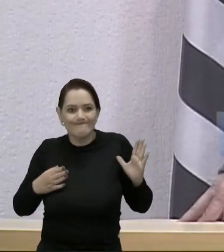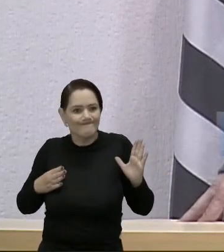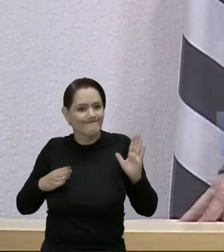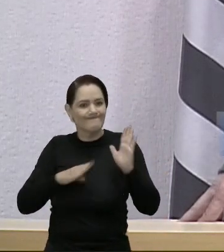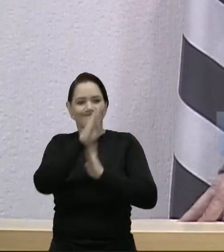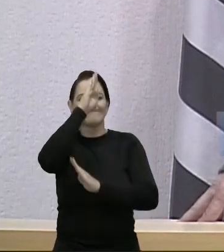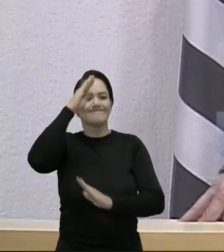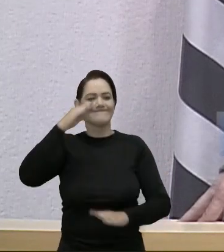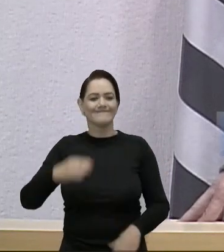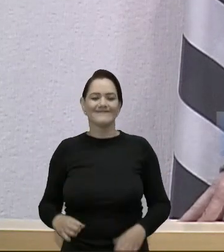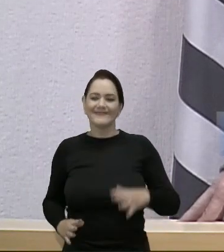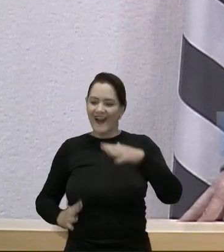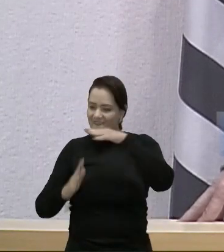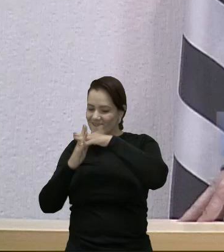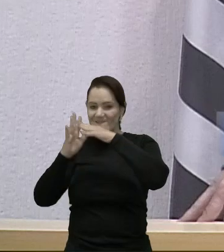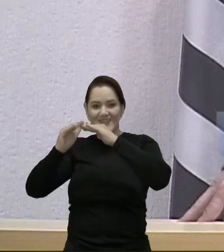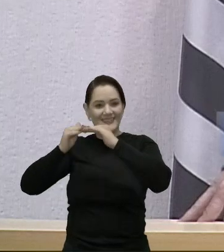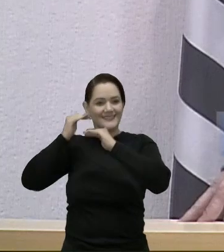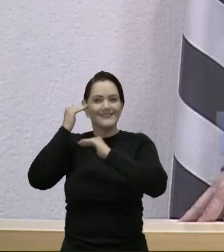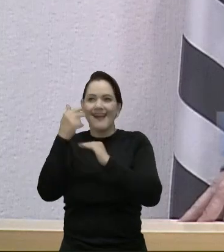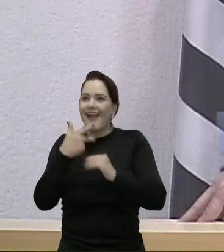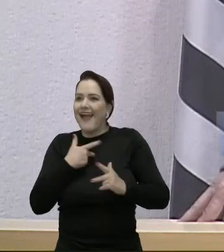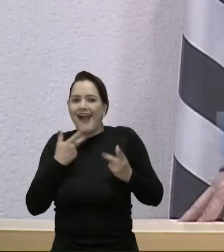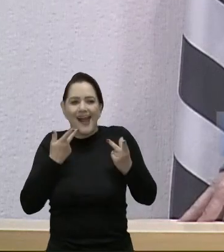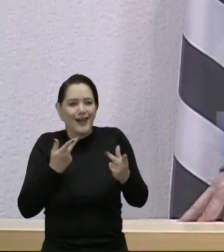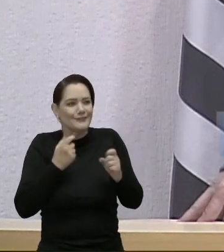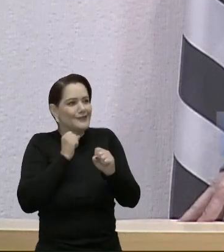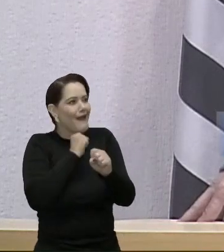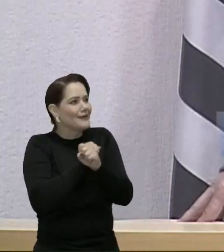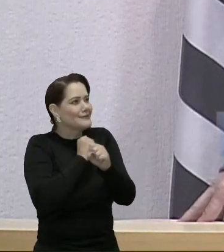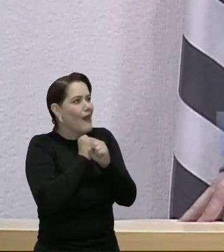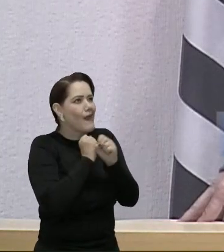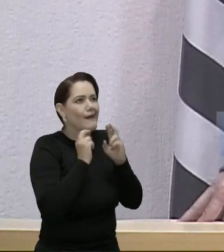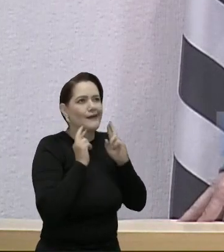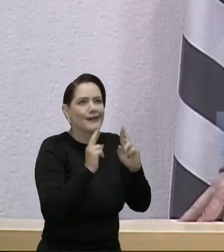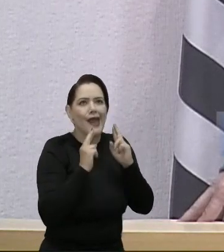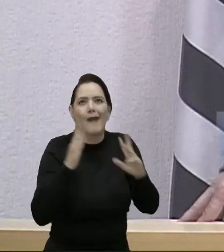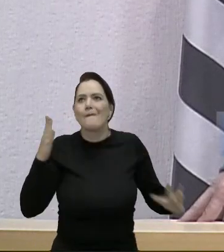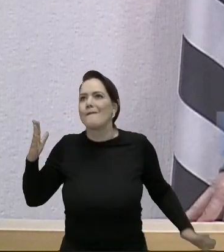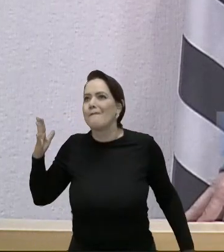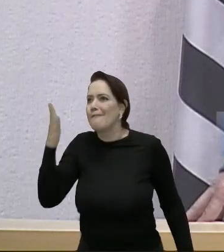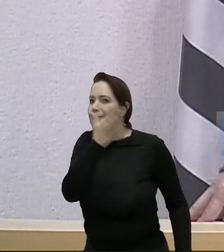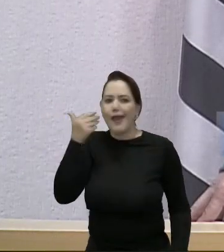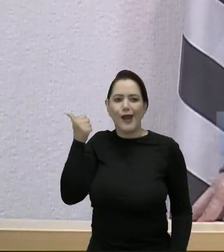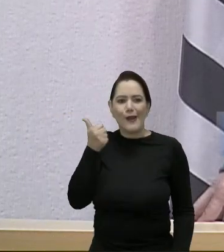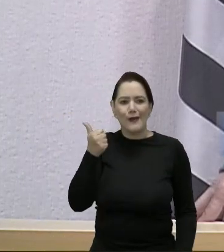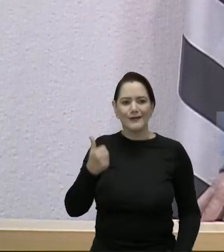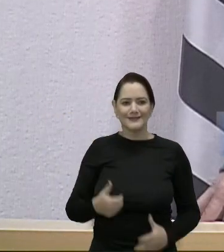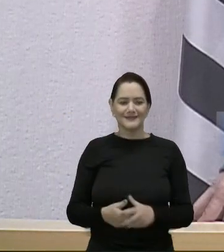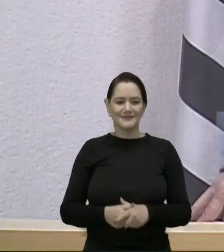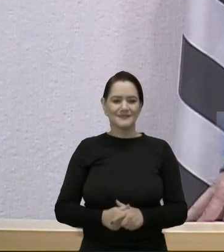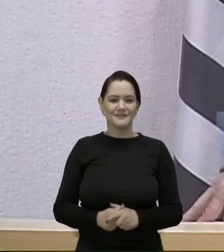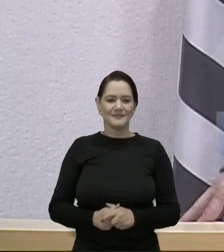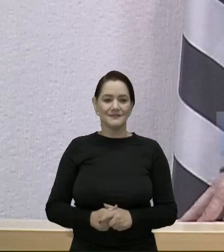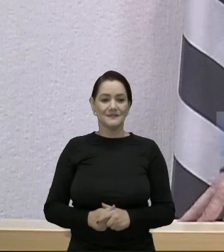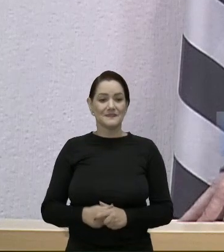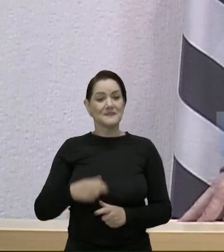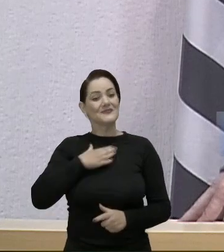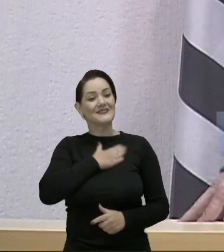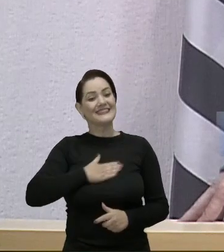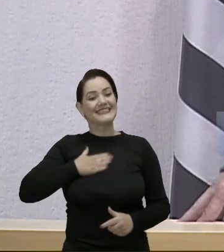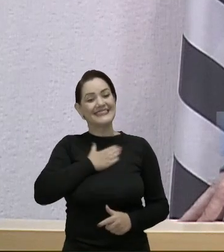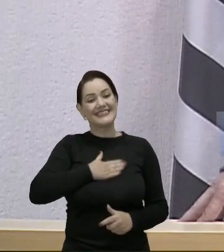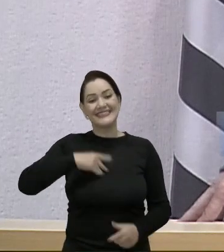preço. Ver o cliente saindo com expectativas superadas no evento não tem preço. Sua maior